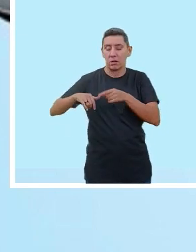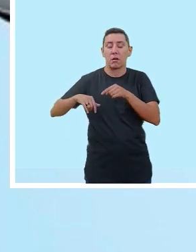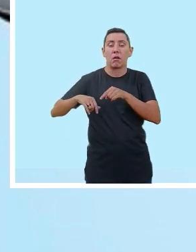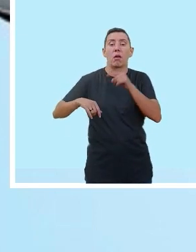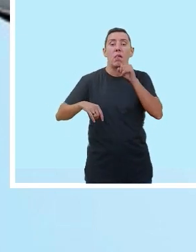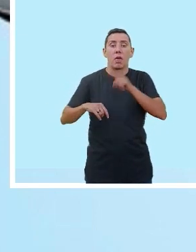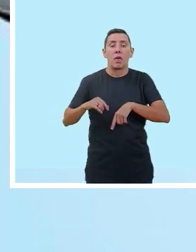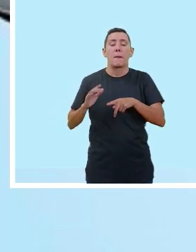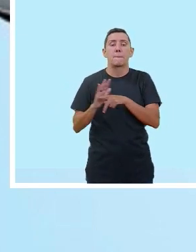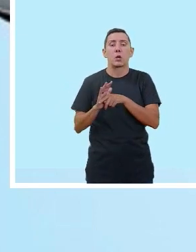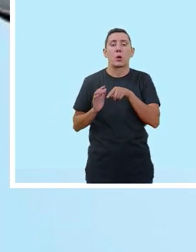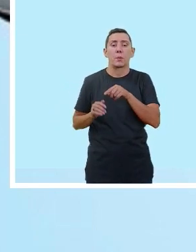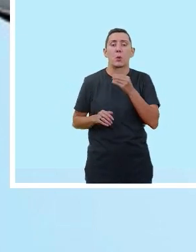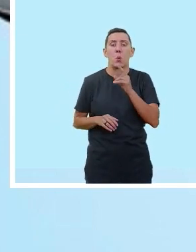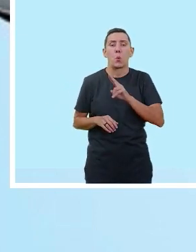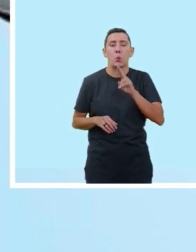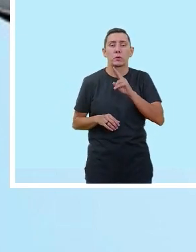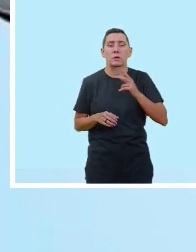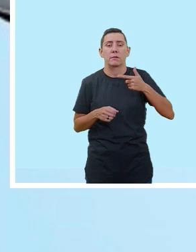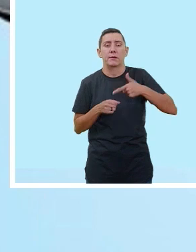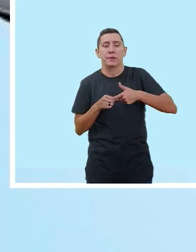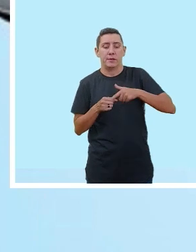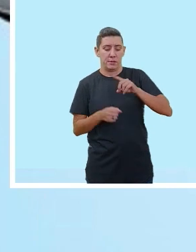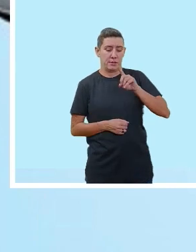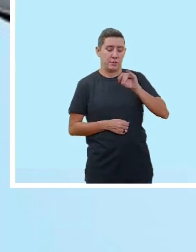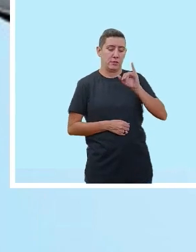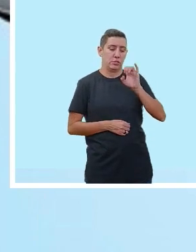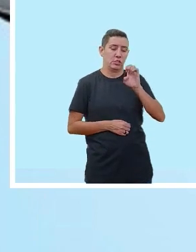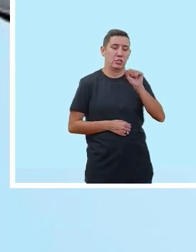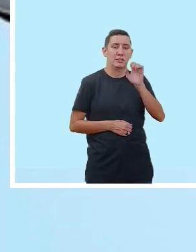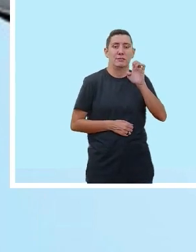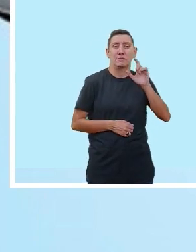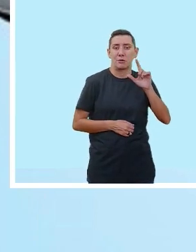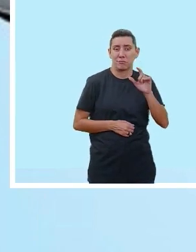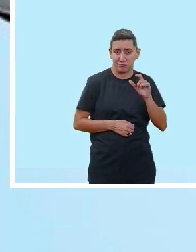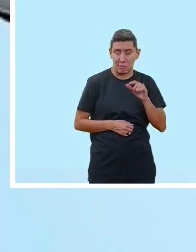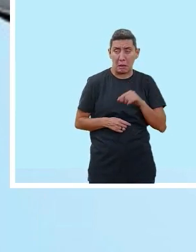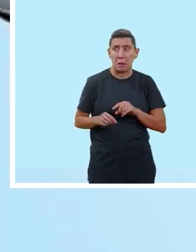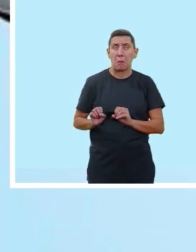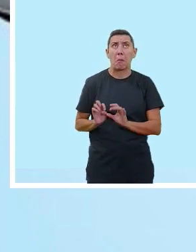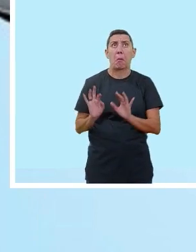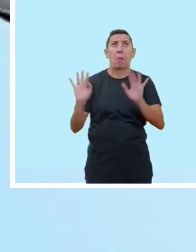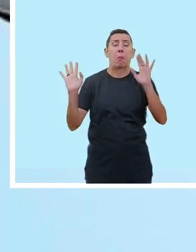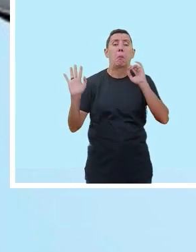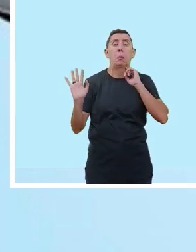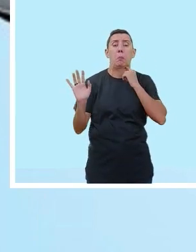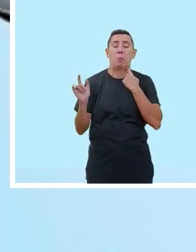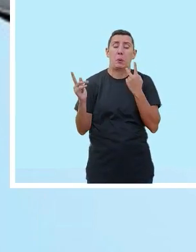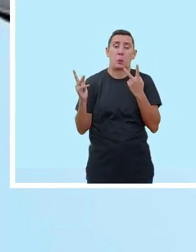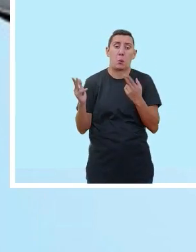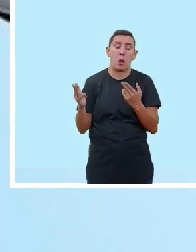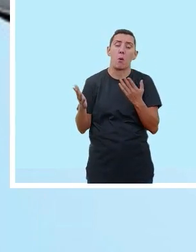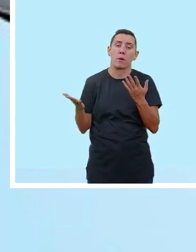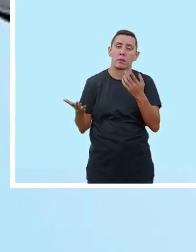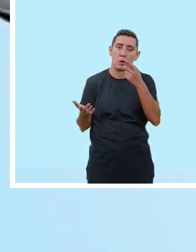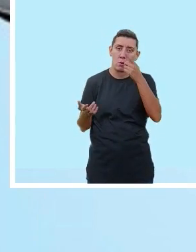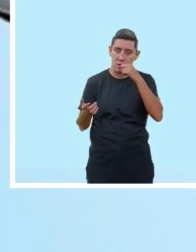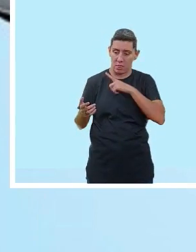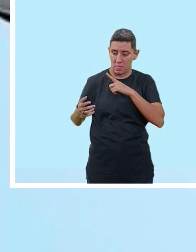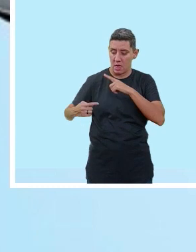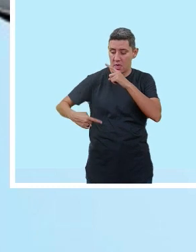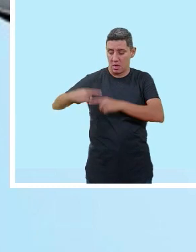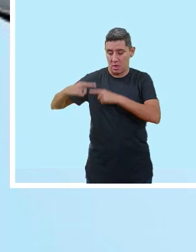uma série de soluções que permitam com que você trabalhe com um microgrid híbrido, né? E com isso você reduza